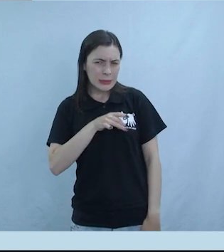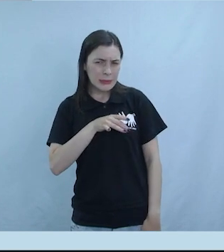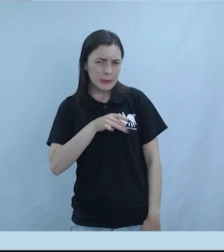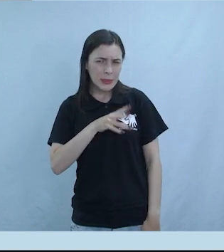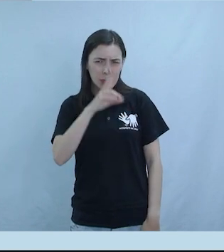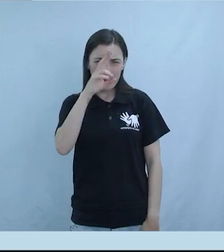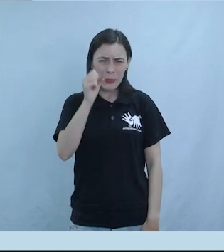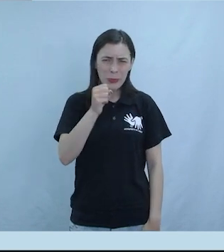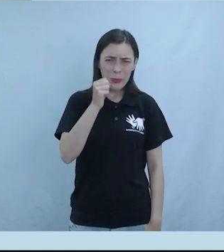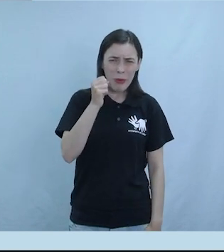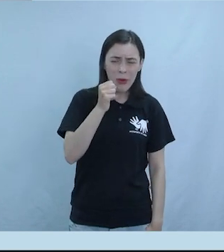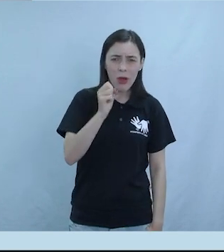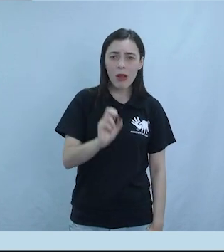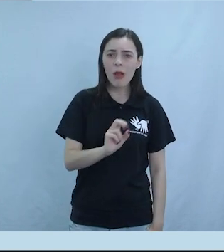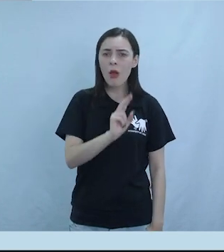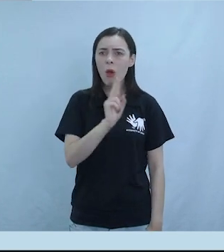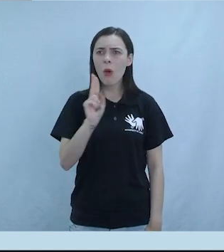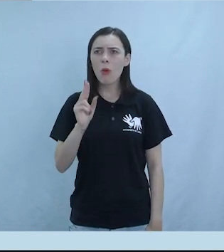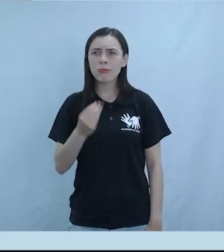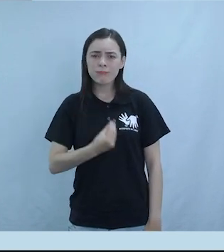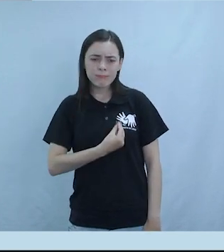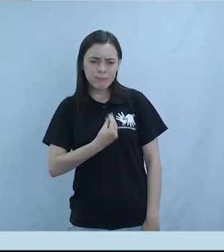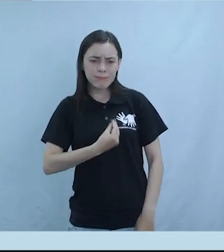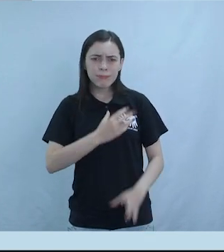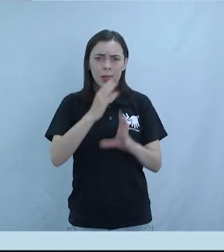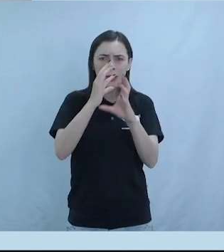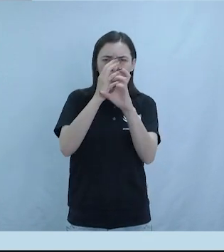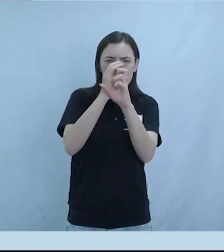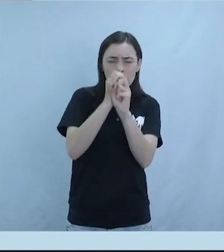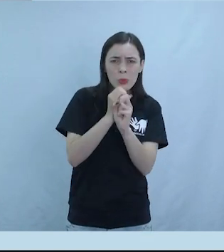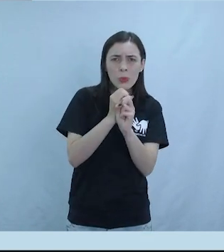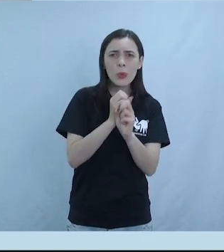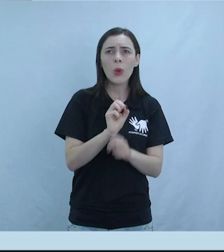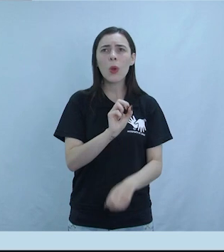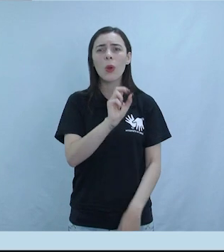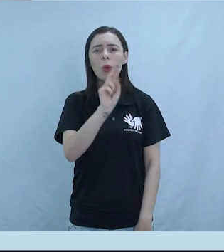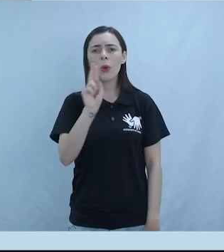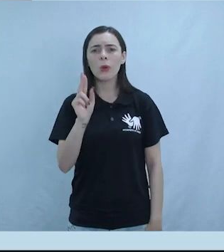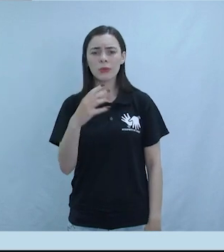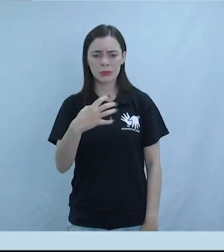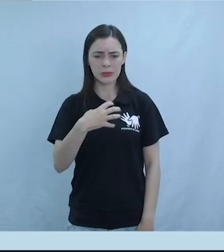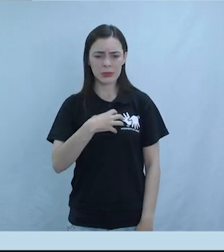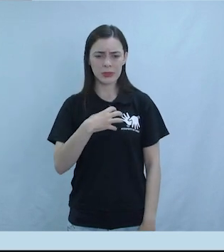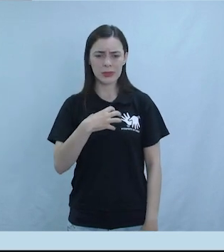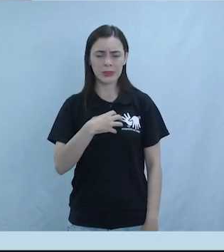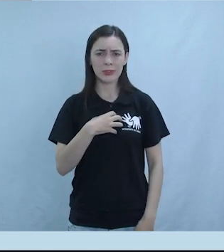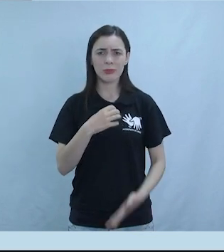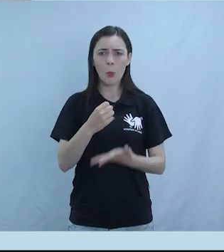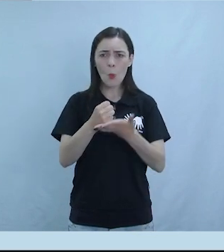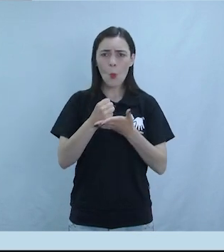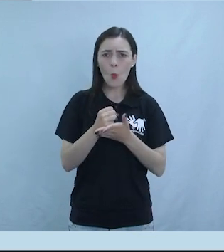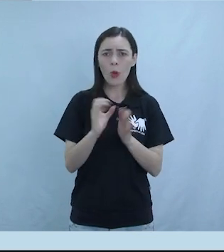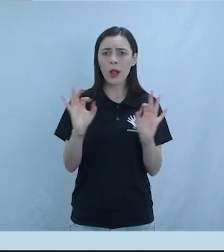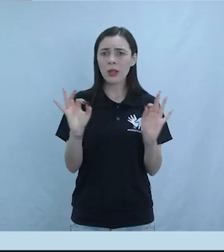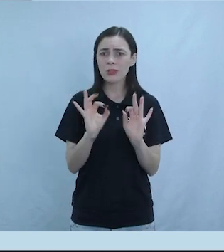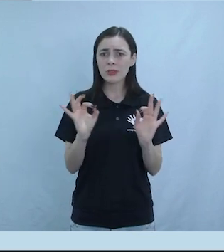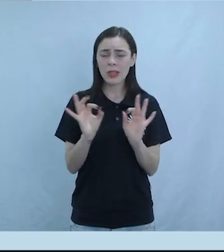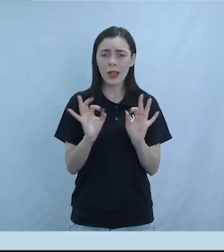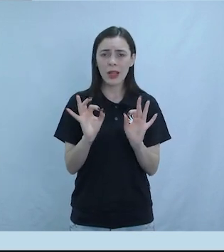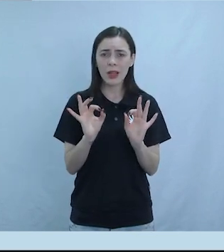medo, fosse porque vivessem no escuro, ou ainda porque se sentissem